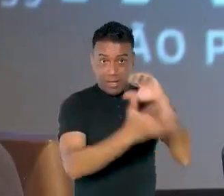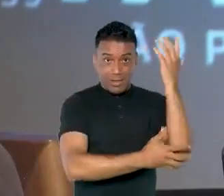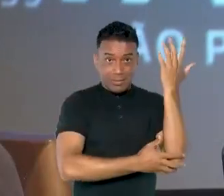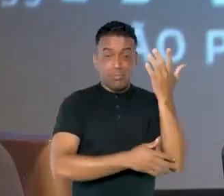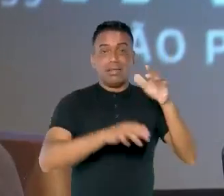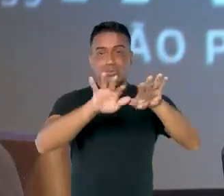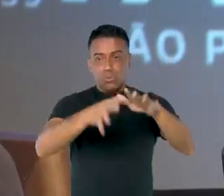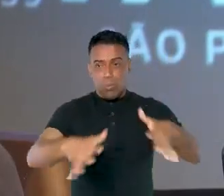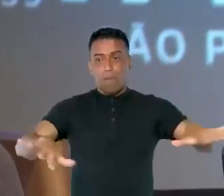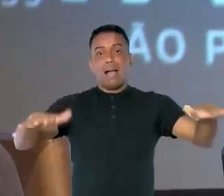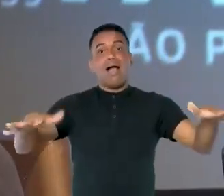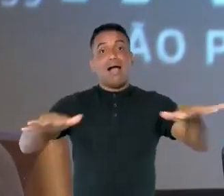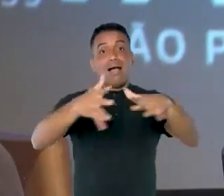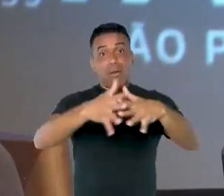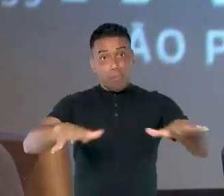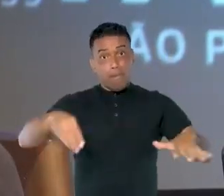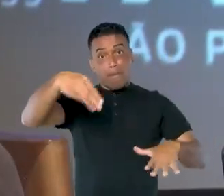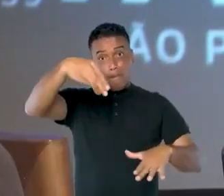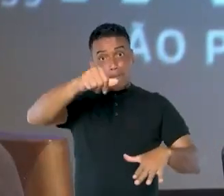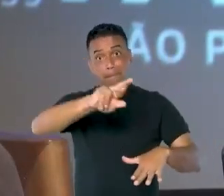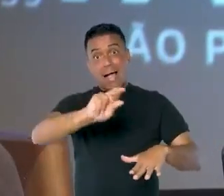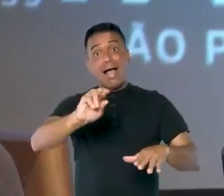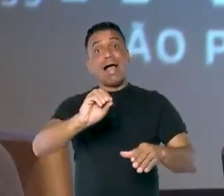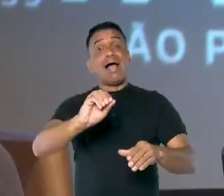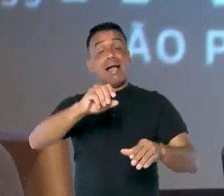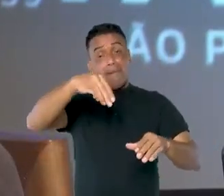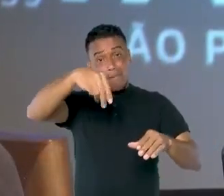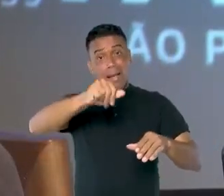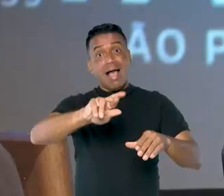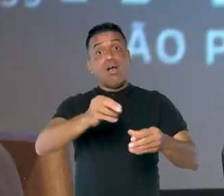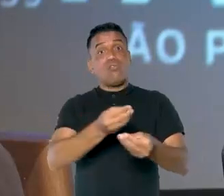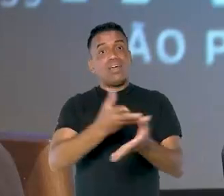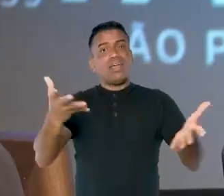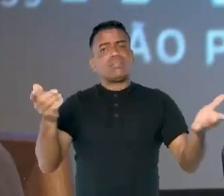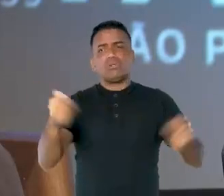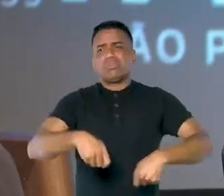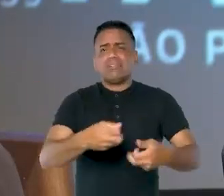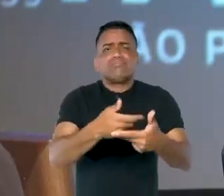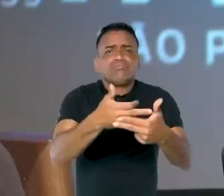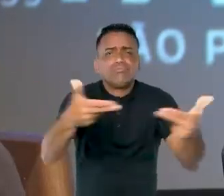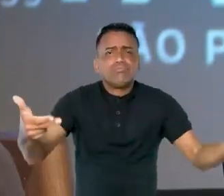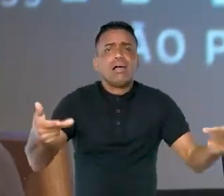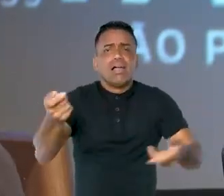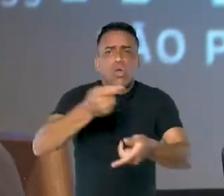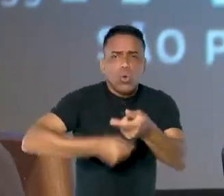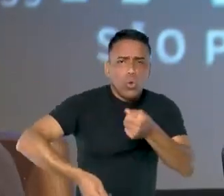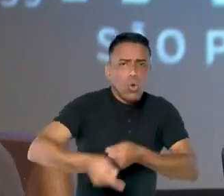mar também, o oceano, ofereçam inúmeras possibilidades